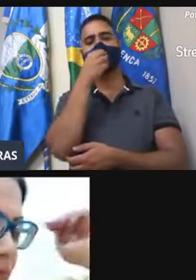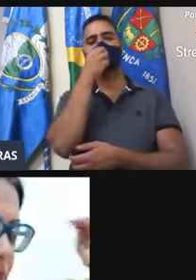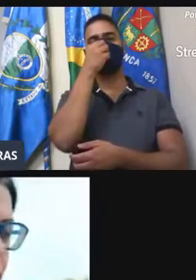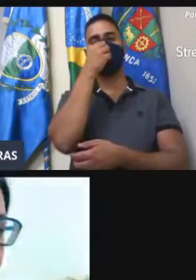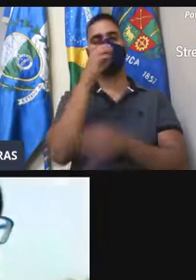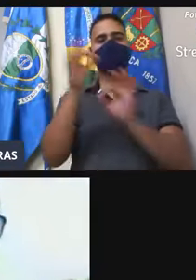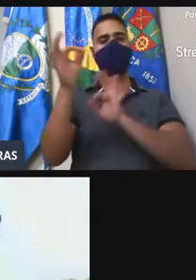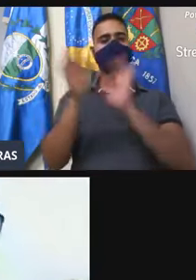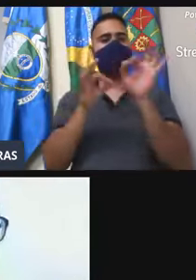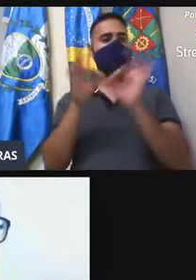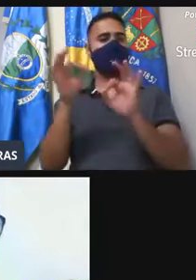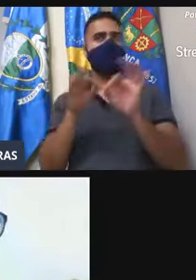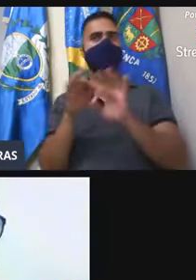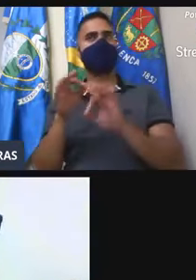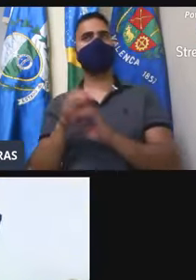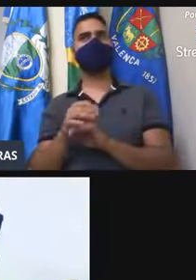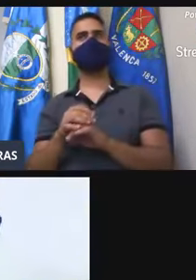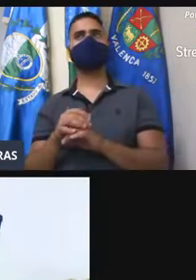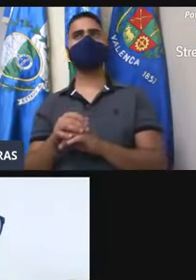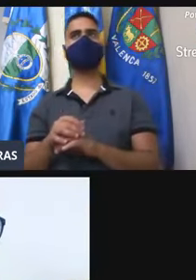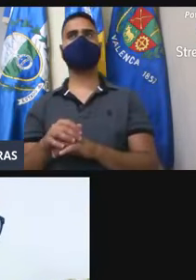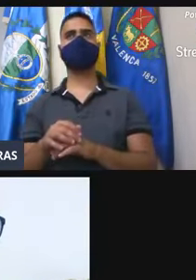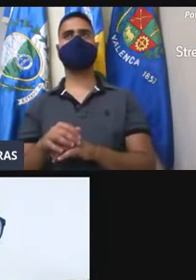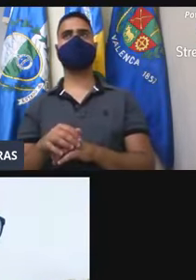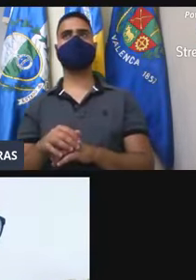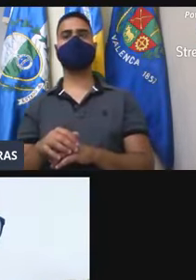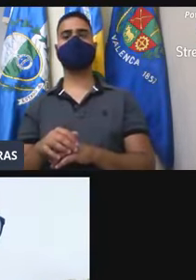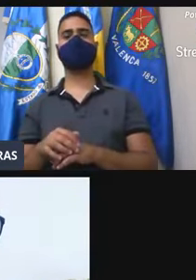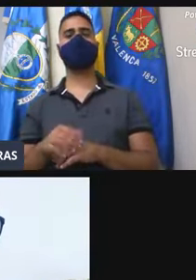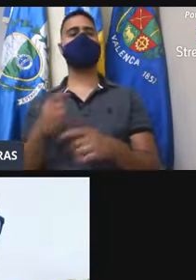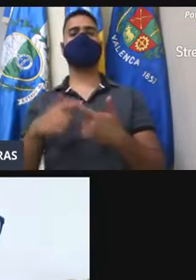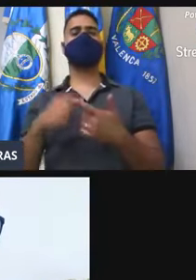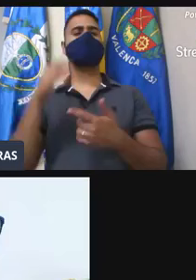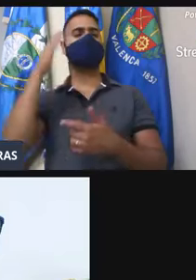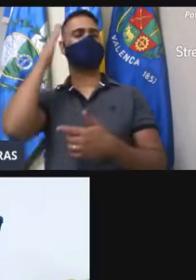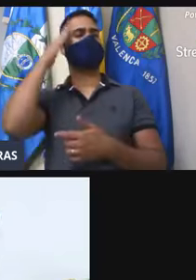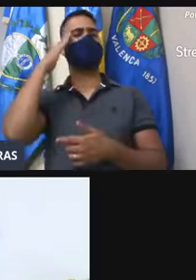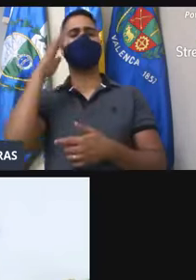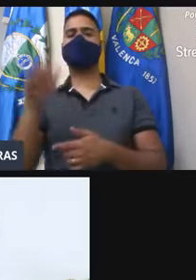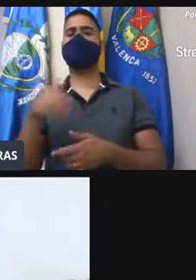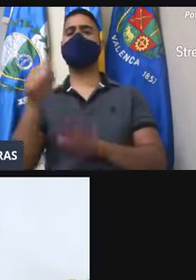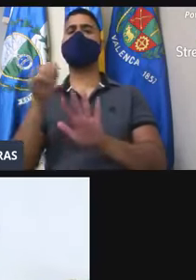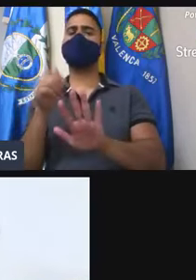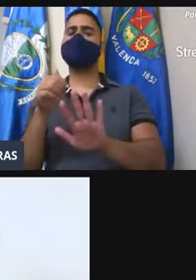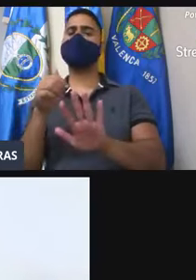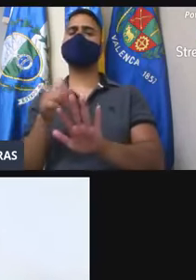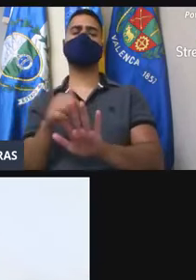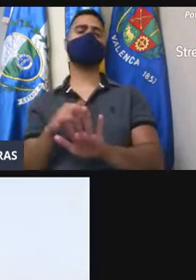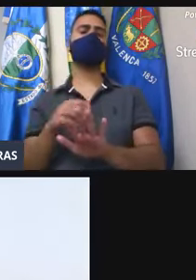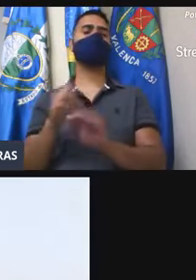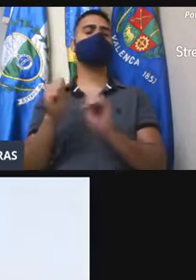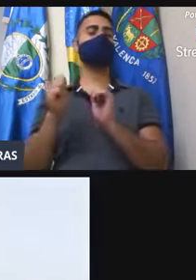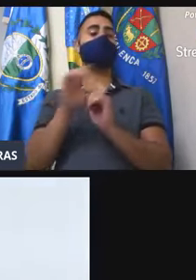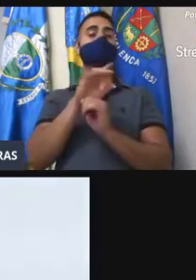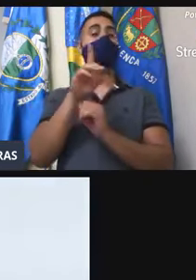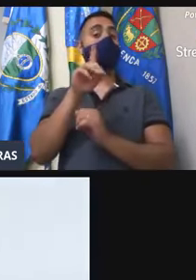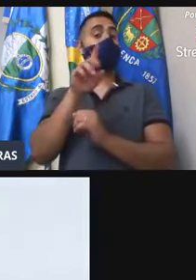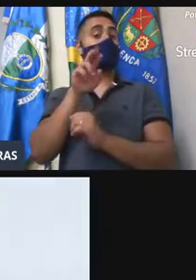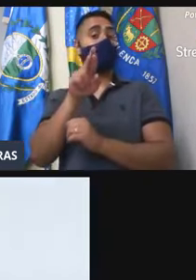tentando um paliativo ali, que não é o ideal, a gente sabe que não é o ideal, mas com o DR